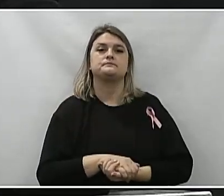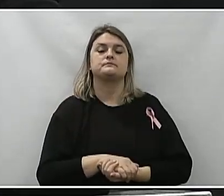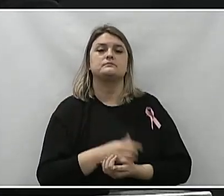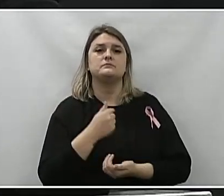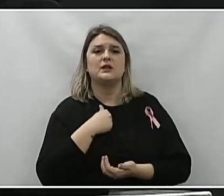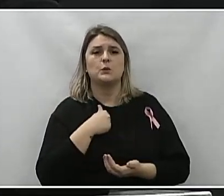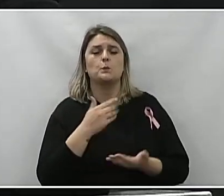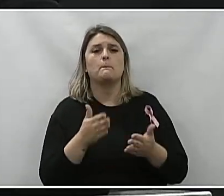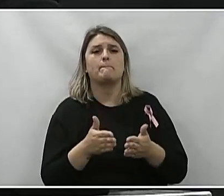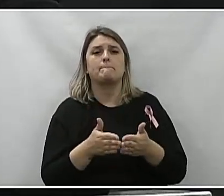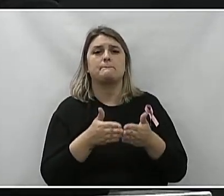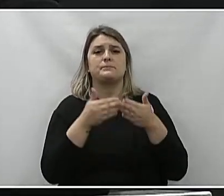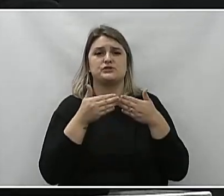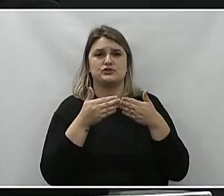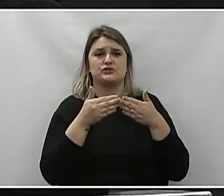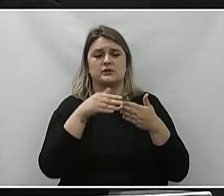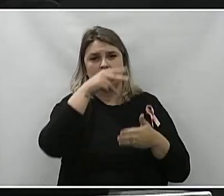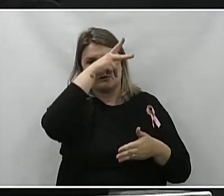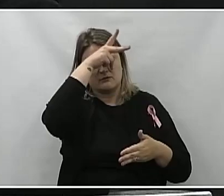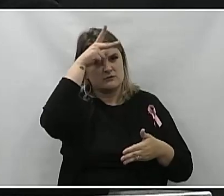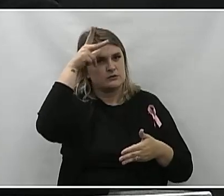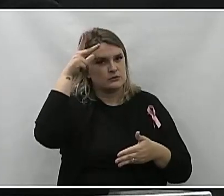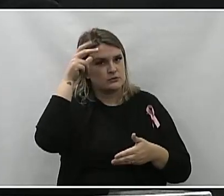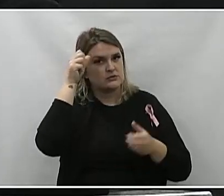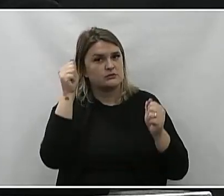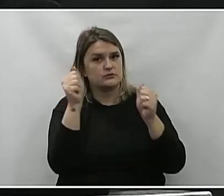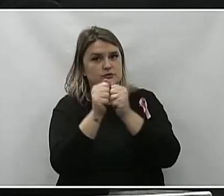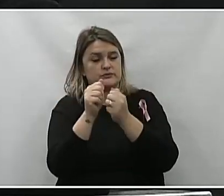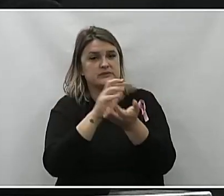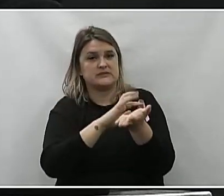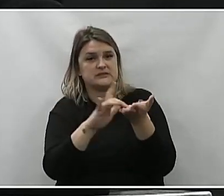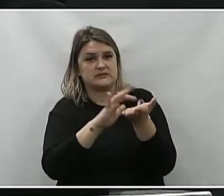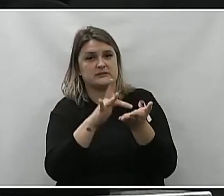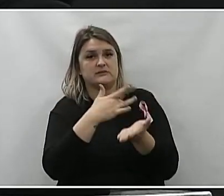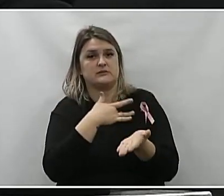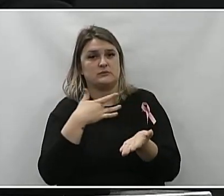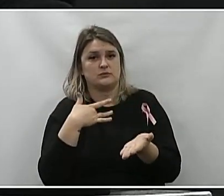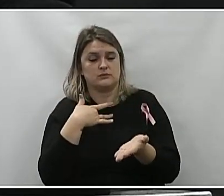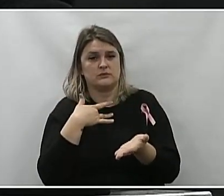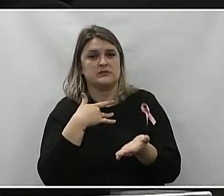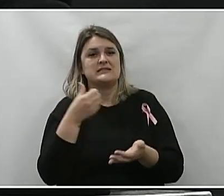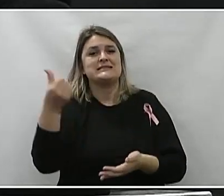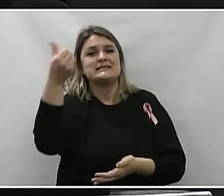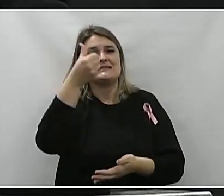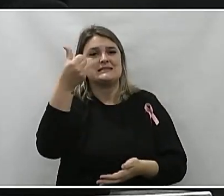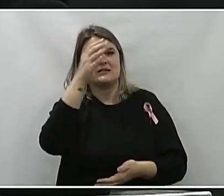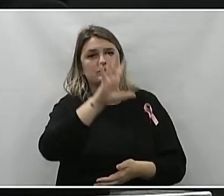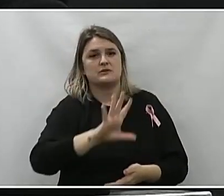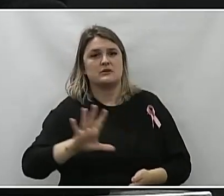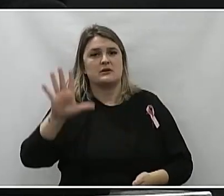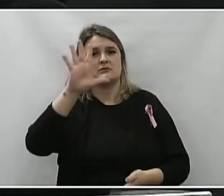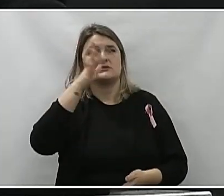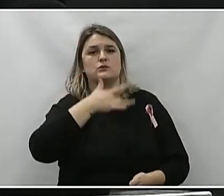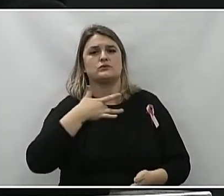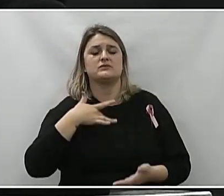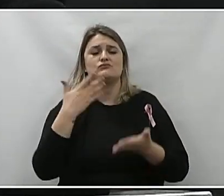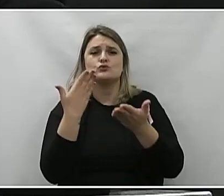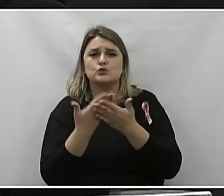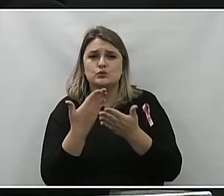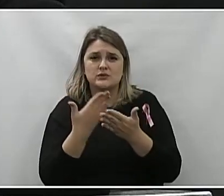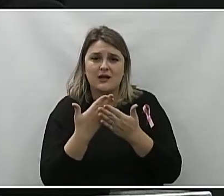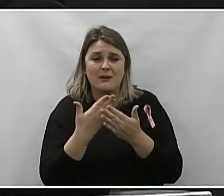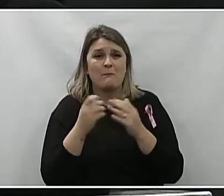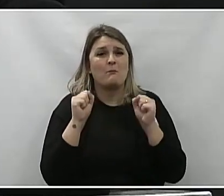peço ao executivo juntamente com a Secretaria Municipal de Saúde sexta regional de saúde que possa estudar